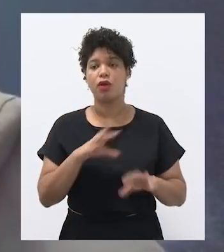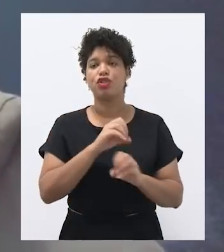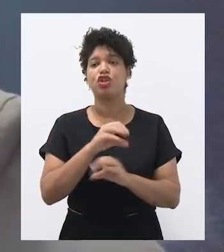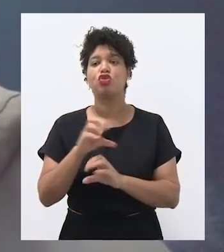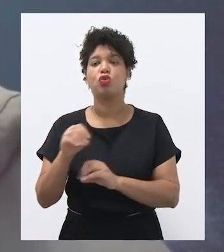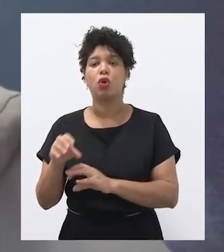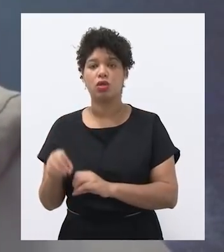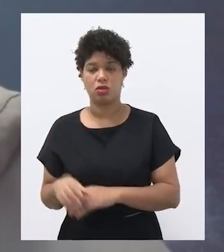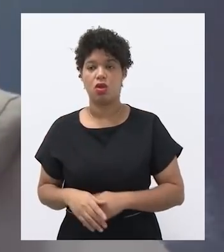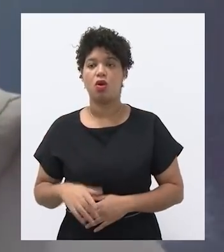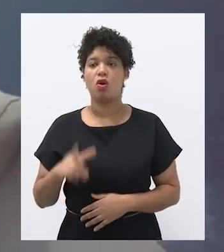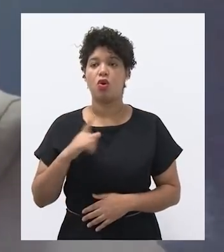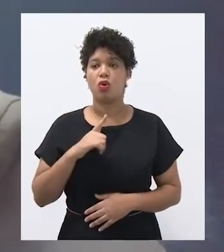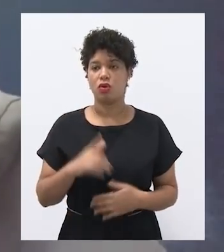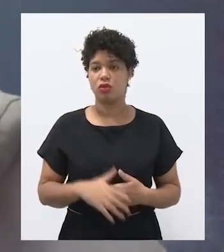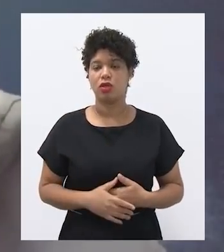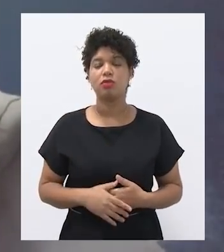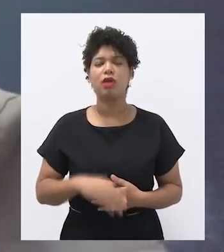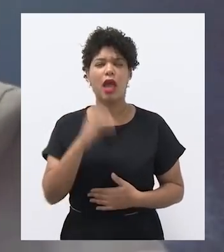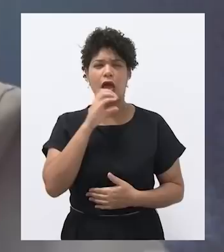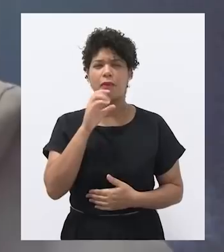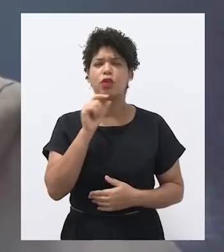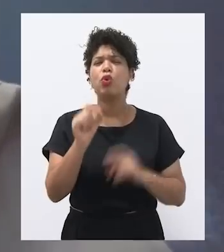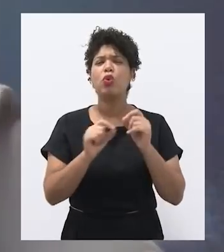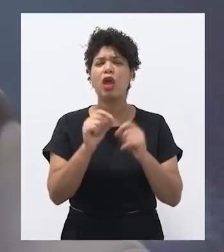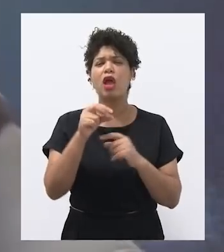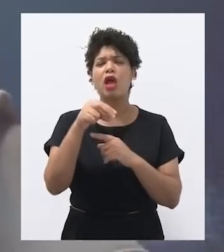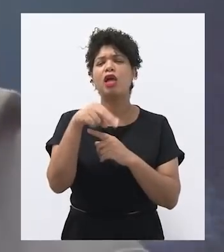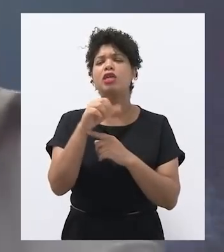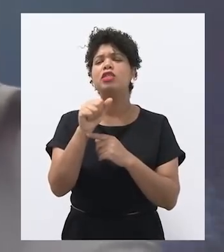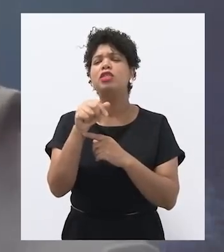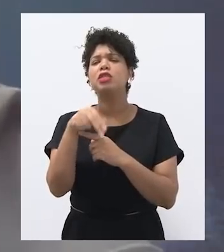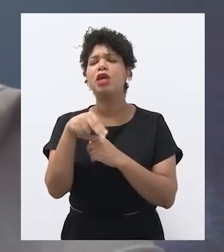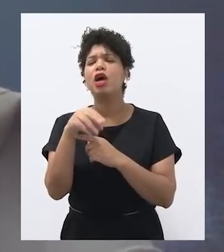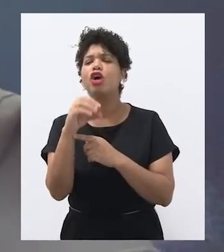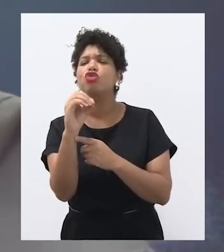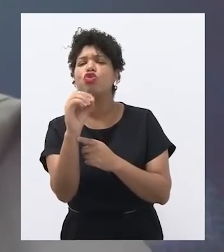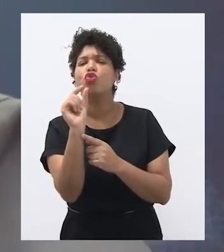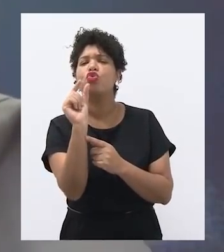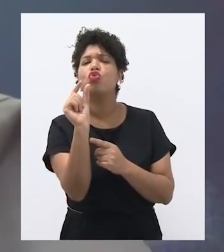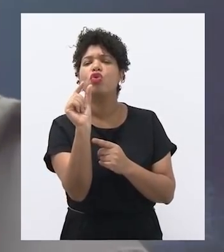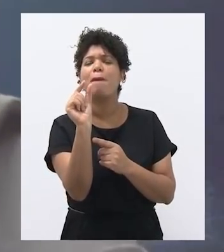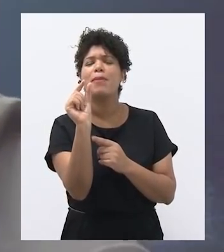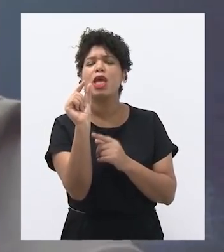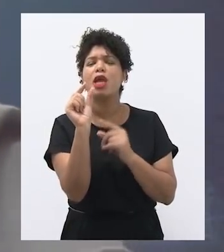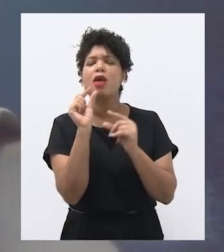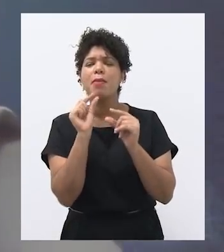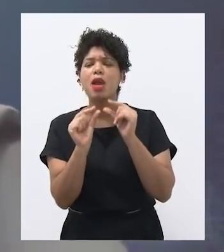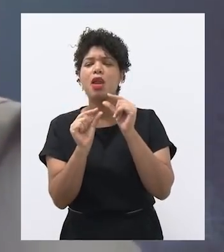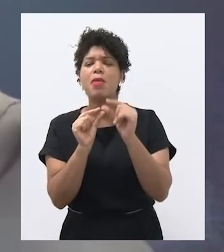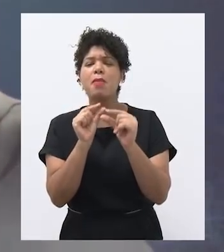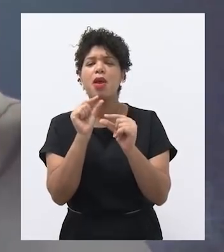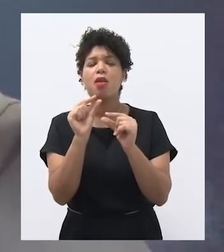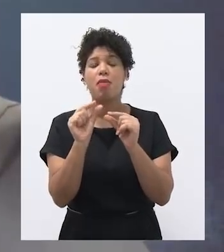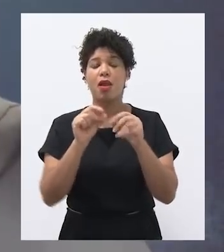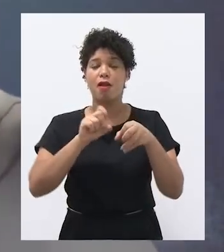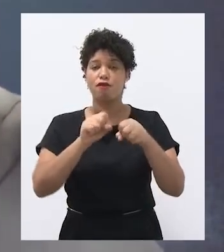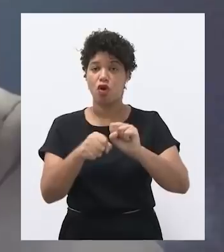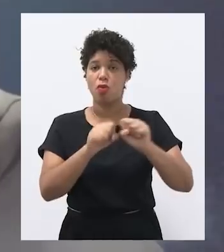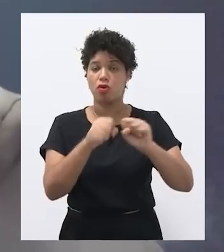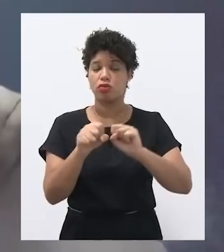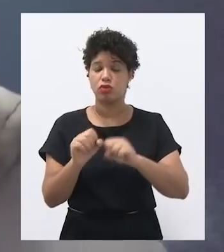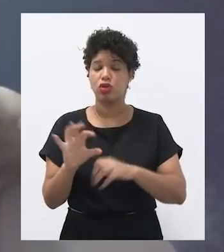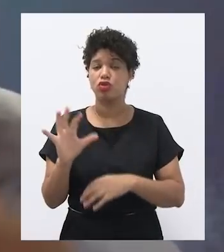de nanodegrees. O que são os nanodegrees? São as pequenas formações. E elas são formações que